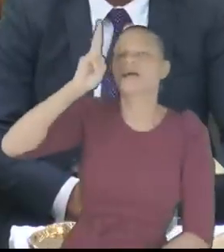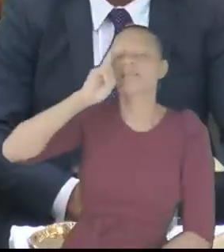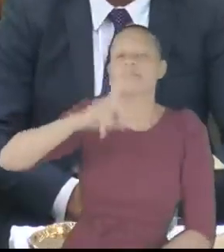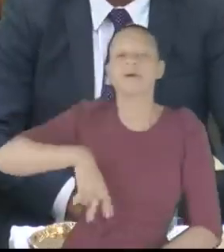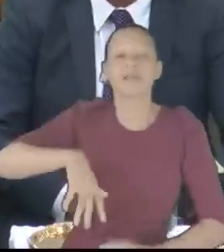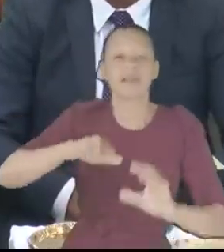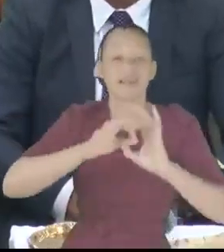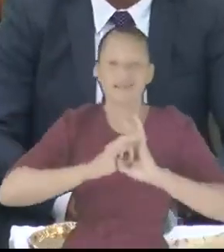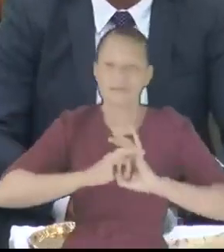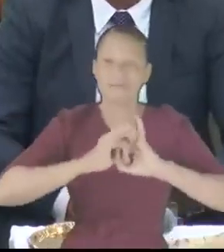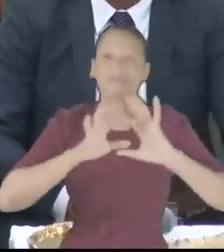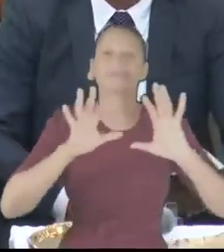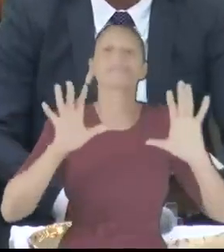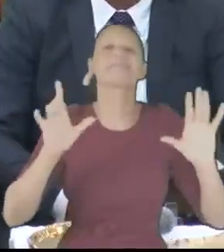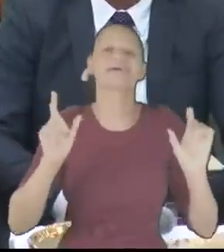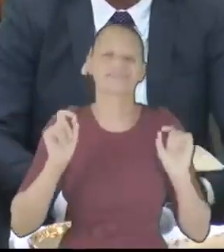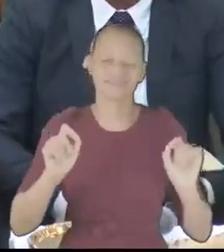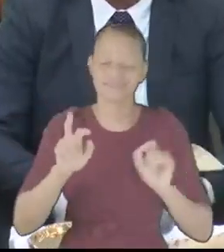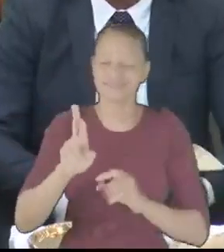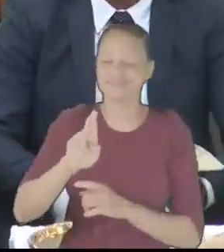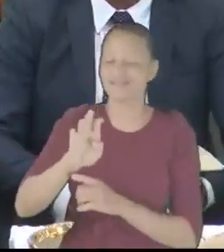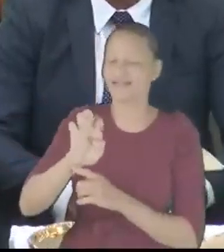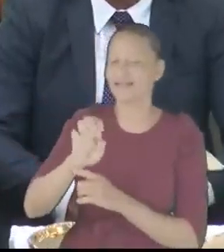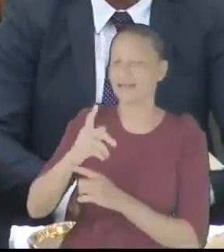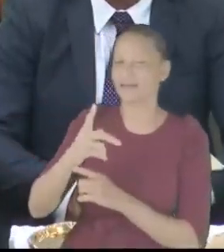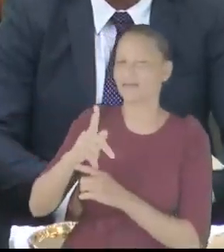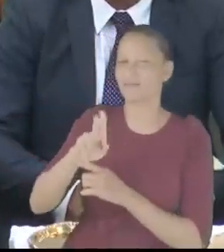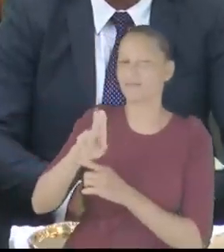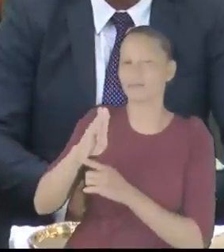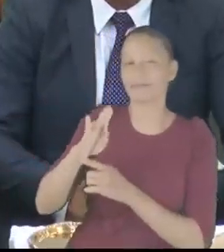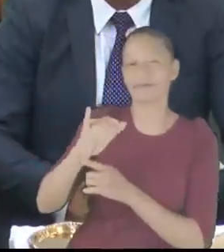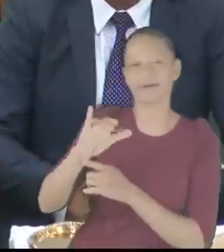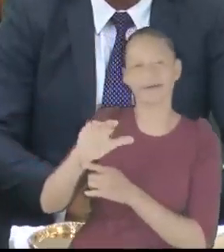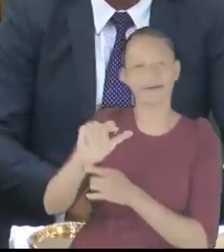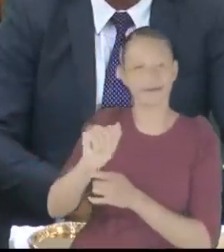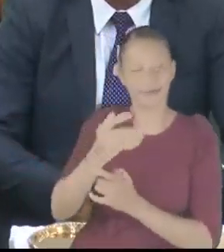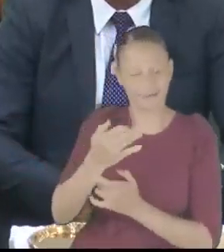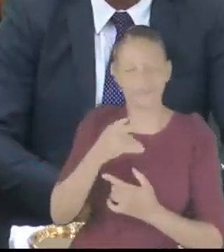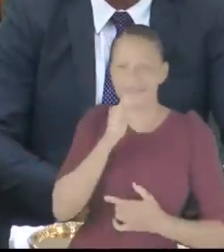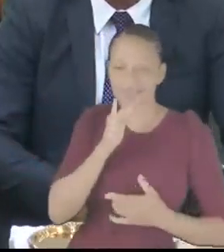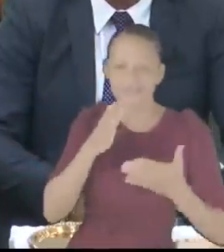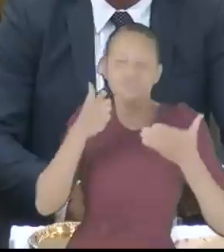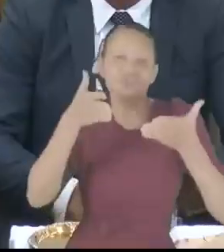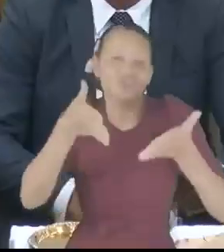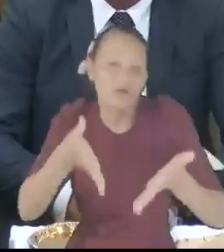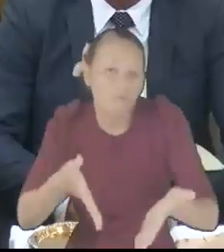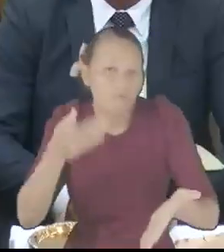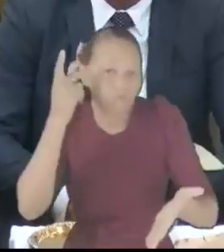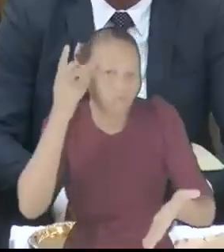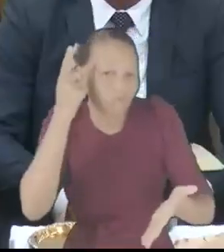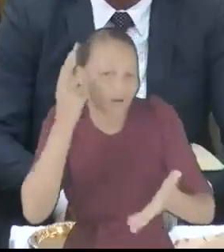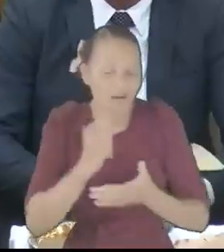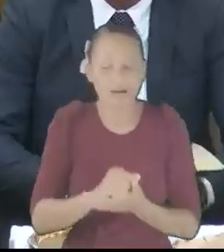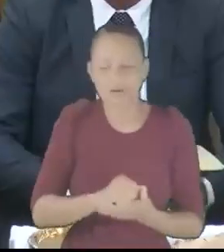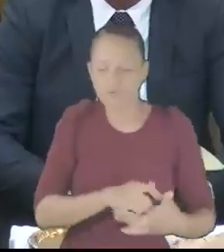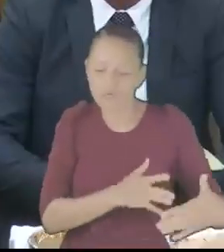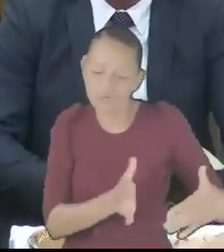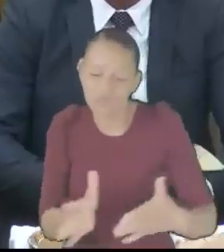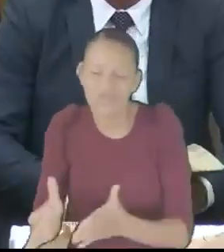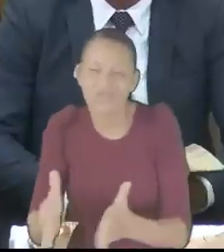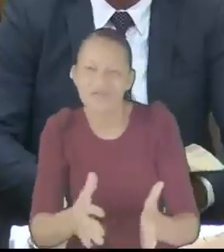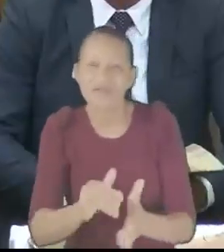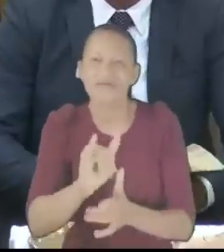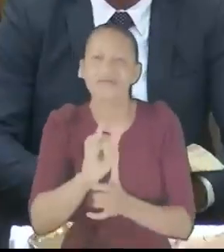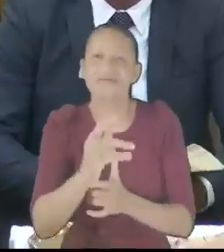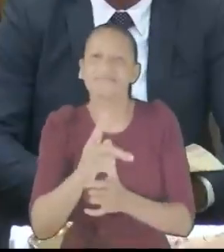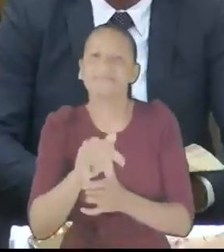amados irmãos? Da República. Se você chegar lá em São Paulo, no Ipiranga, tem lá